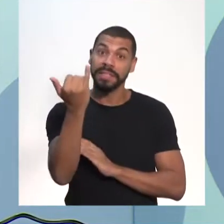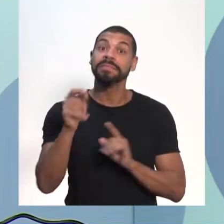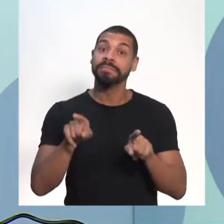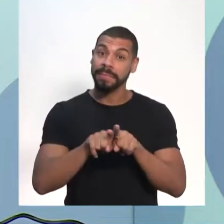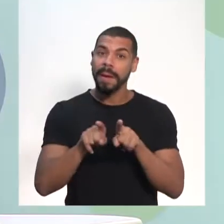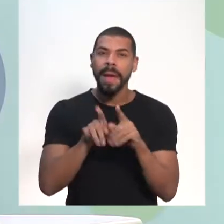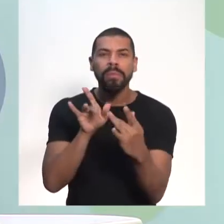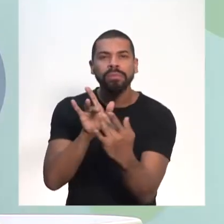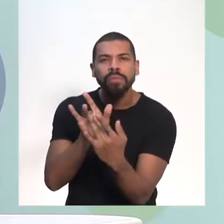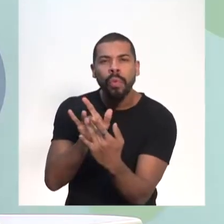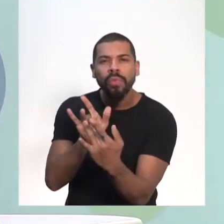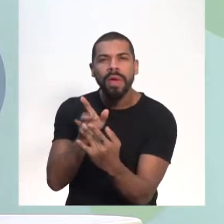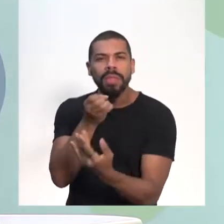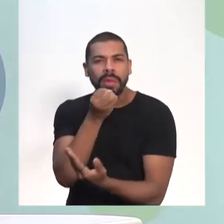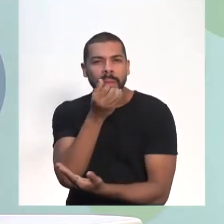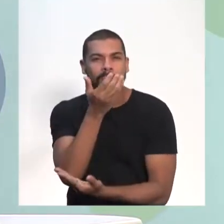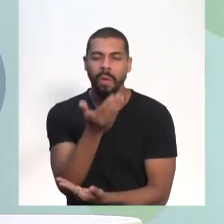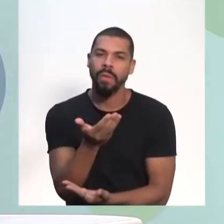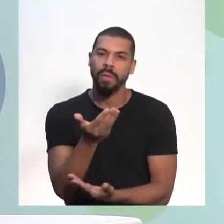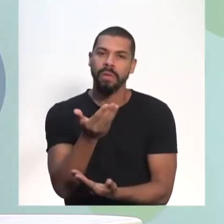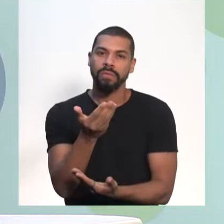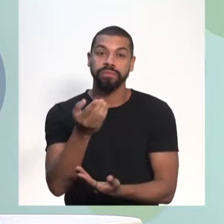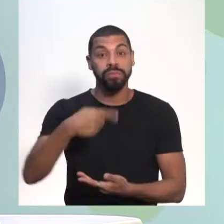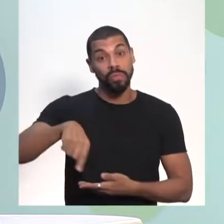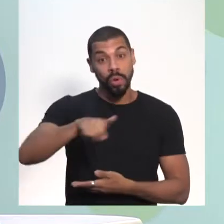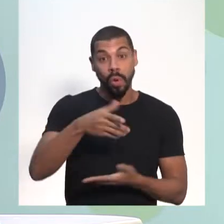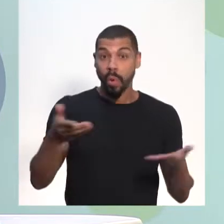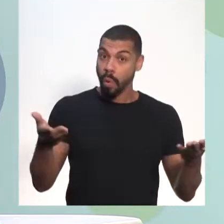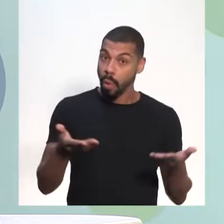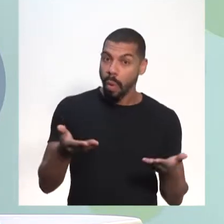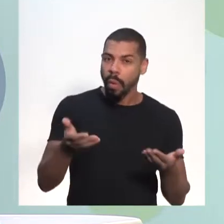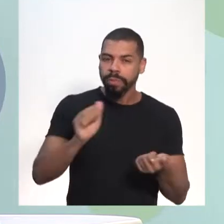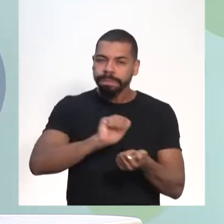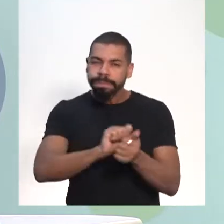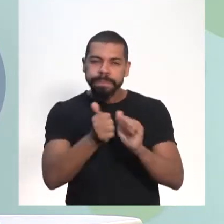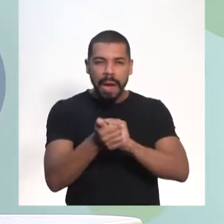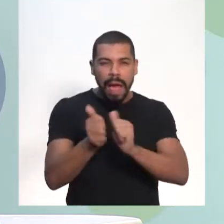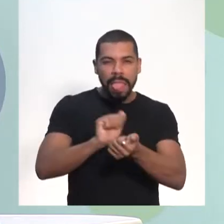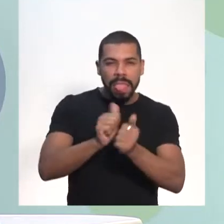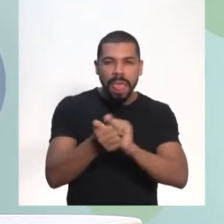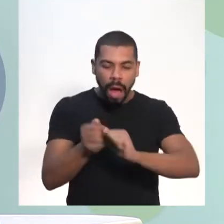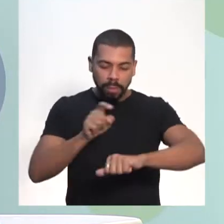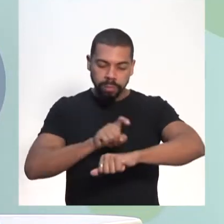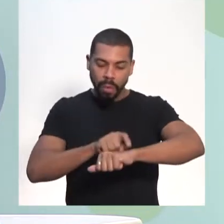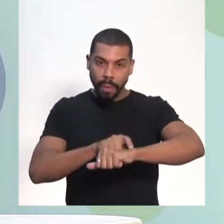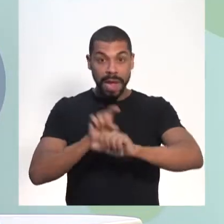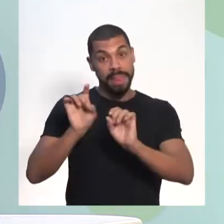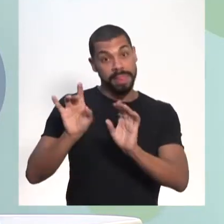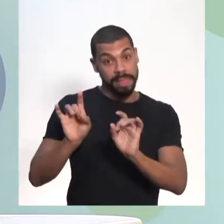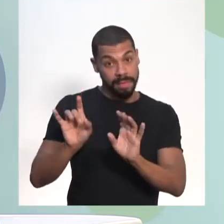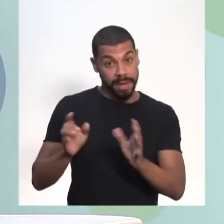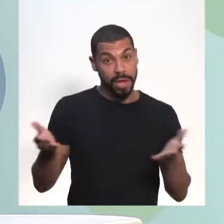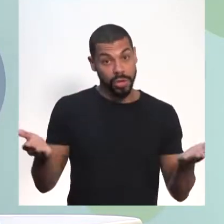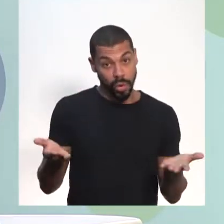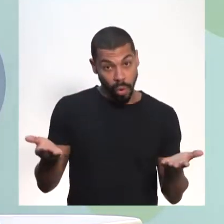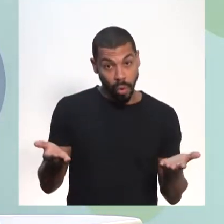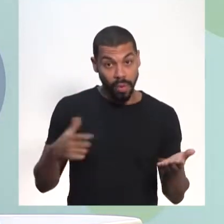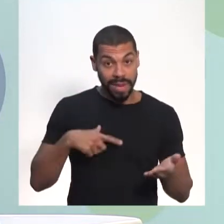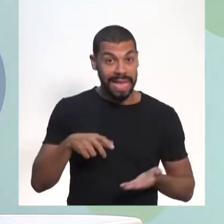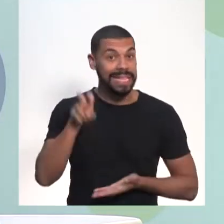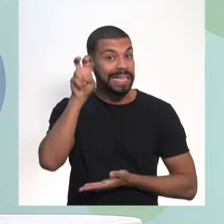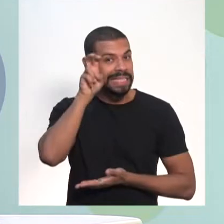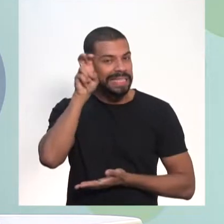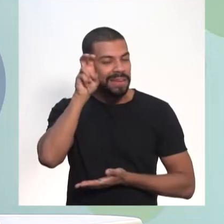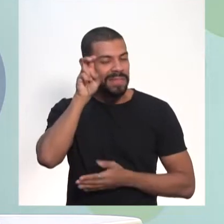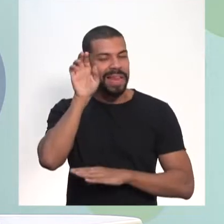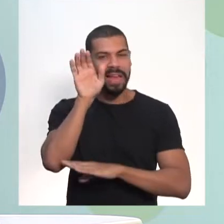contato com vocês, então nós fizemos um horário alternativo, um horário excepcional, né? Estamos aqui hoje na quinta-feira à